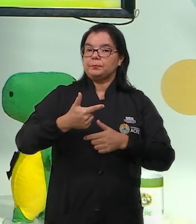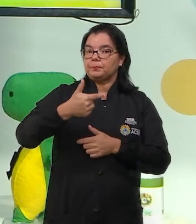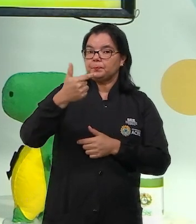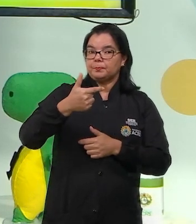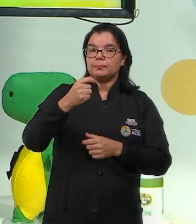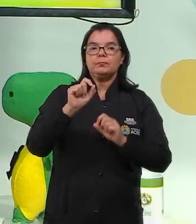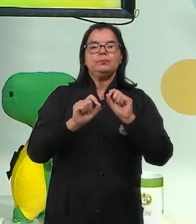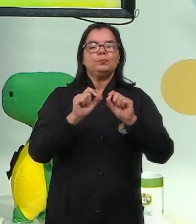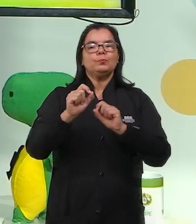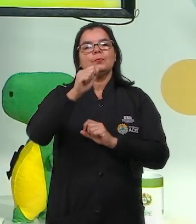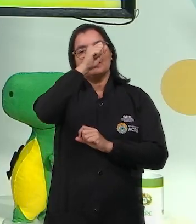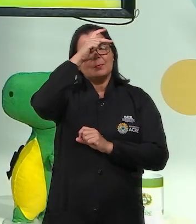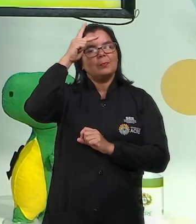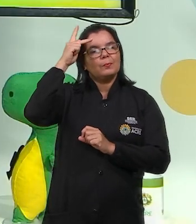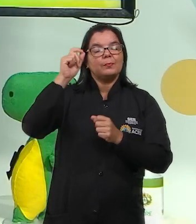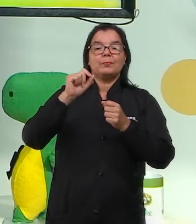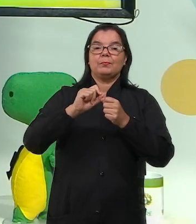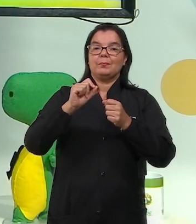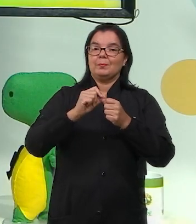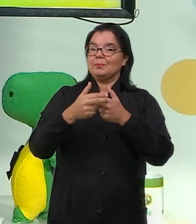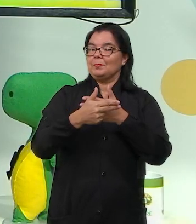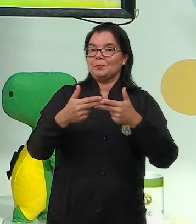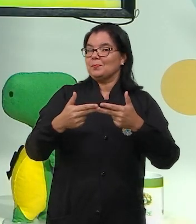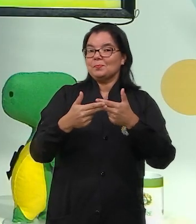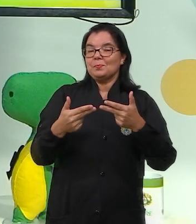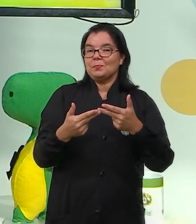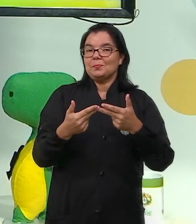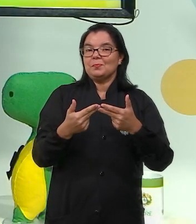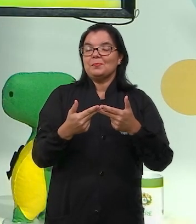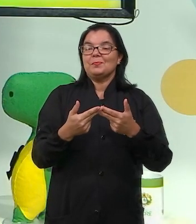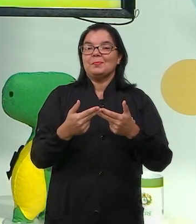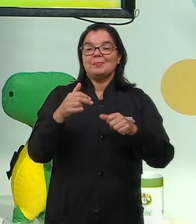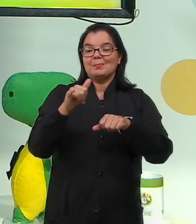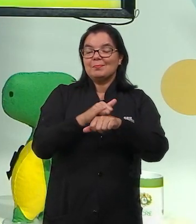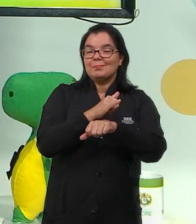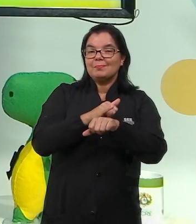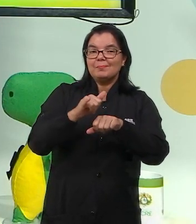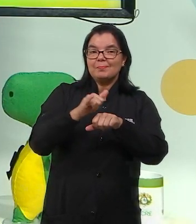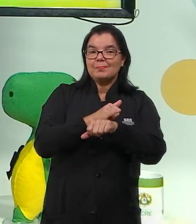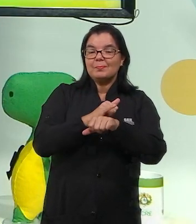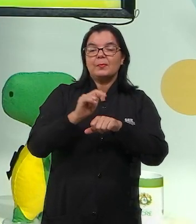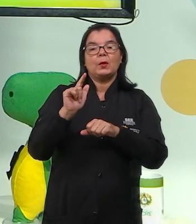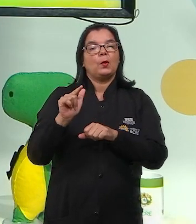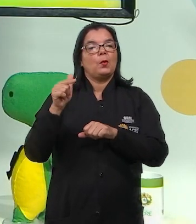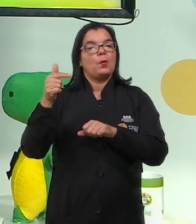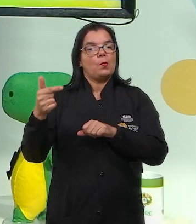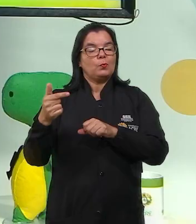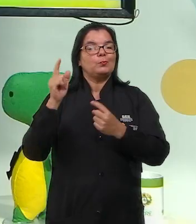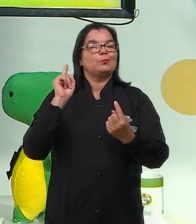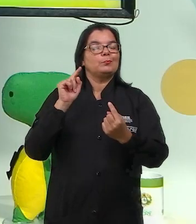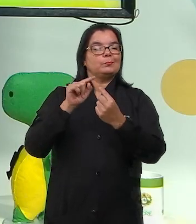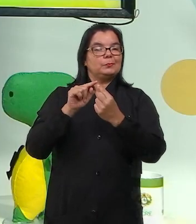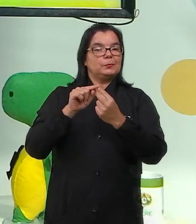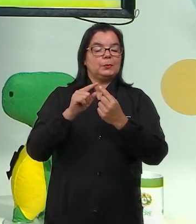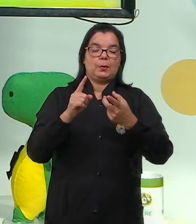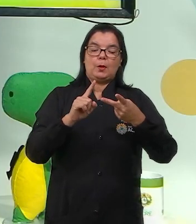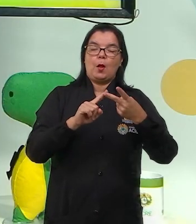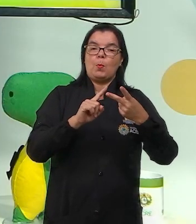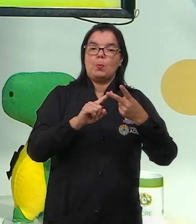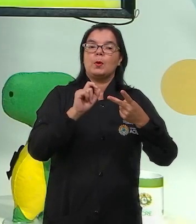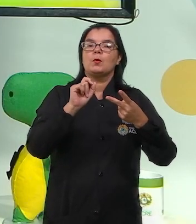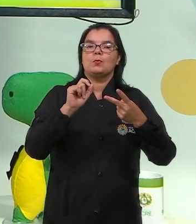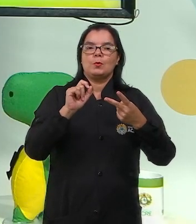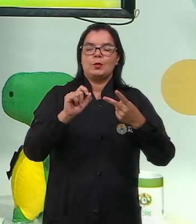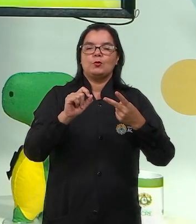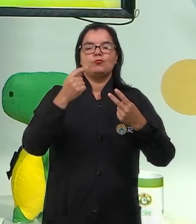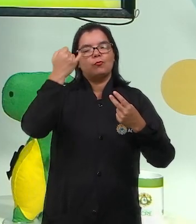era como se a prefeitura estivesse fazendo aquilo como uma forma estratégica, uma outra intenção. E a primeira já trouxe mais